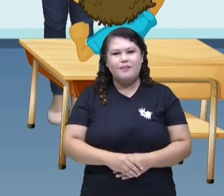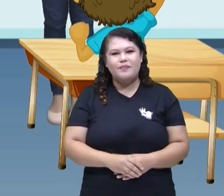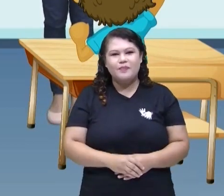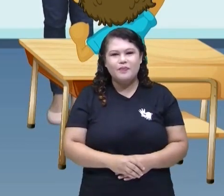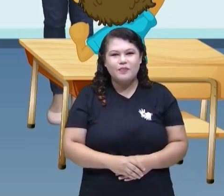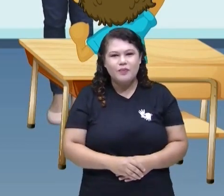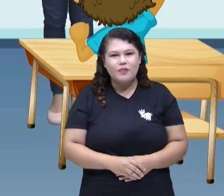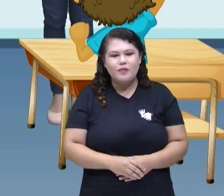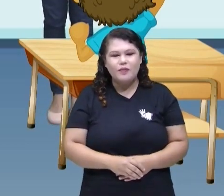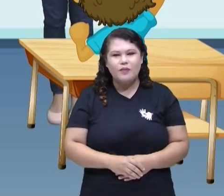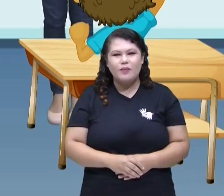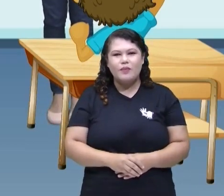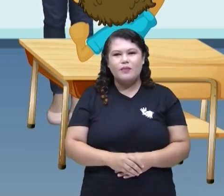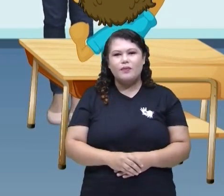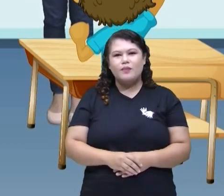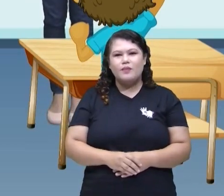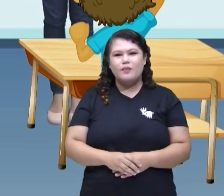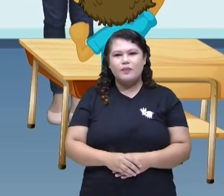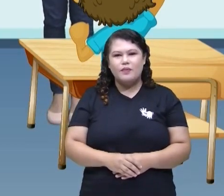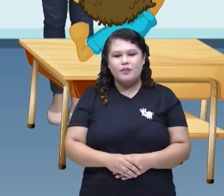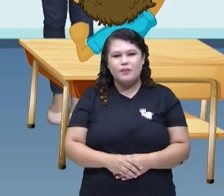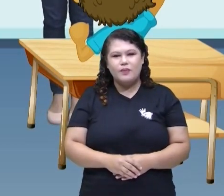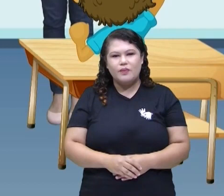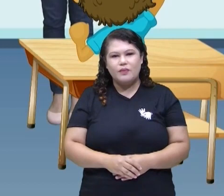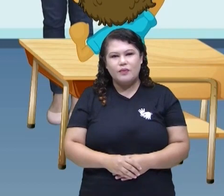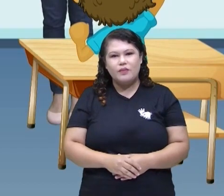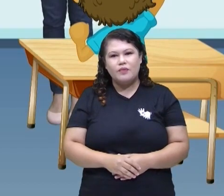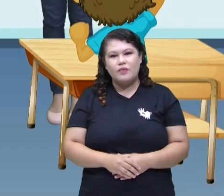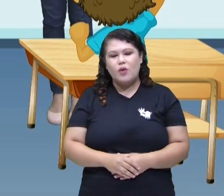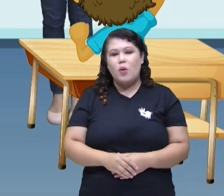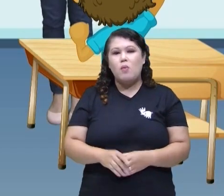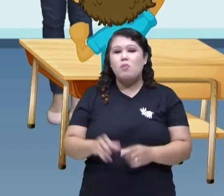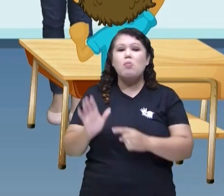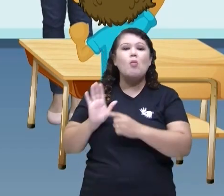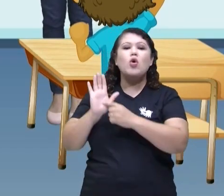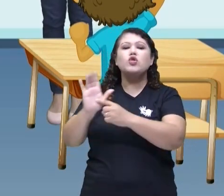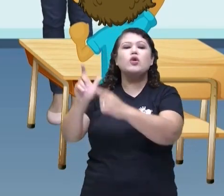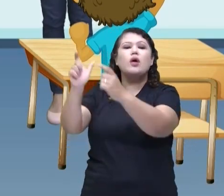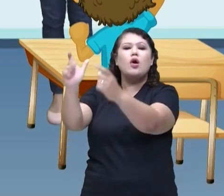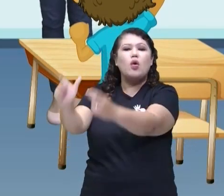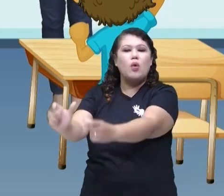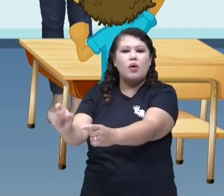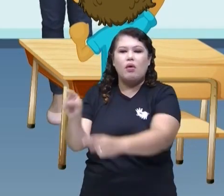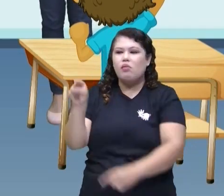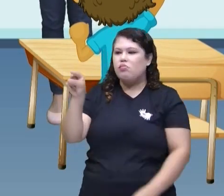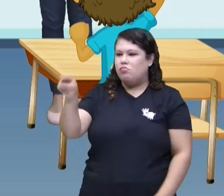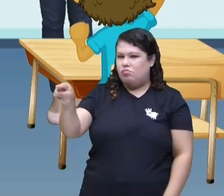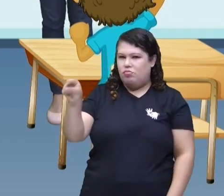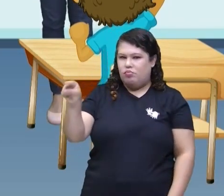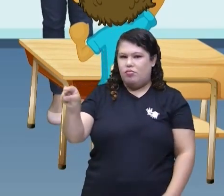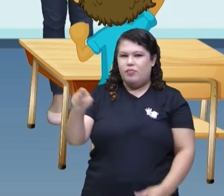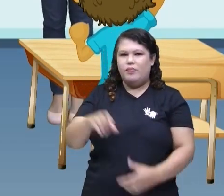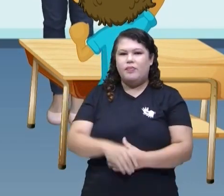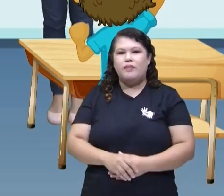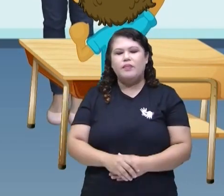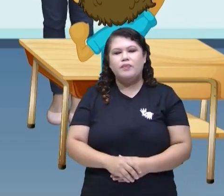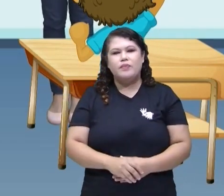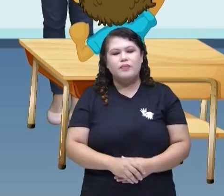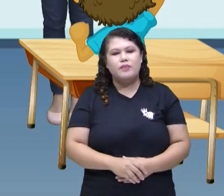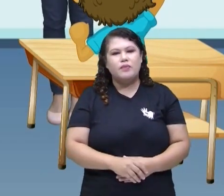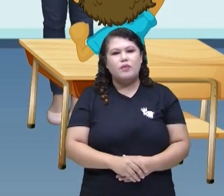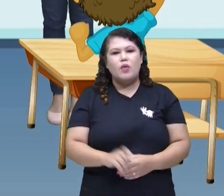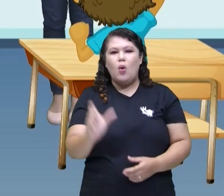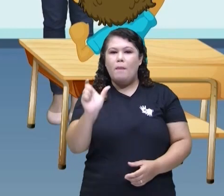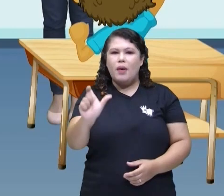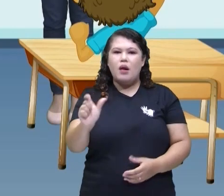significa descobrir algo e apontar, indicar um local. Entenderam? A última